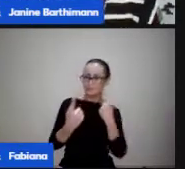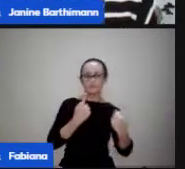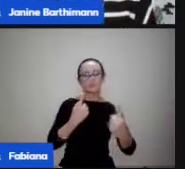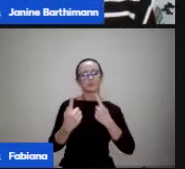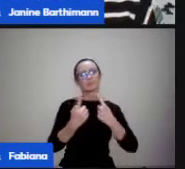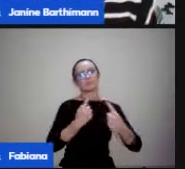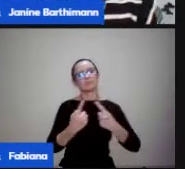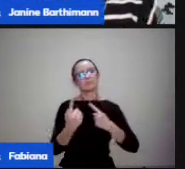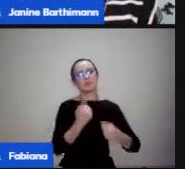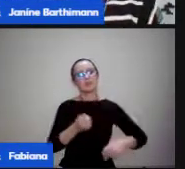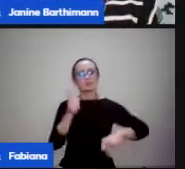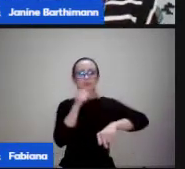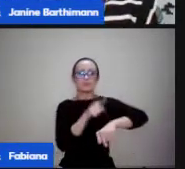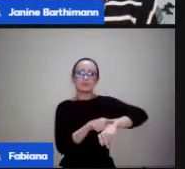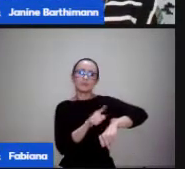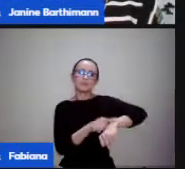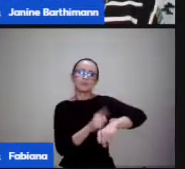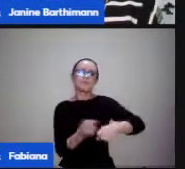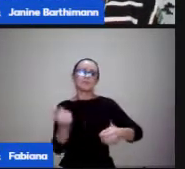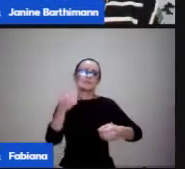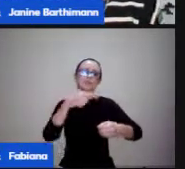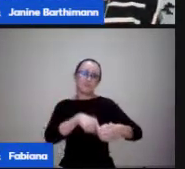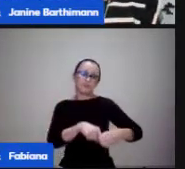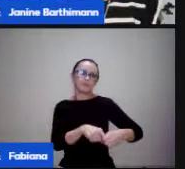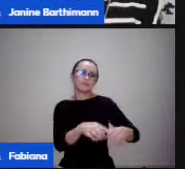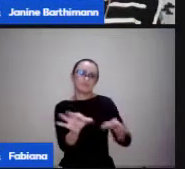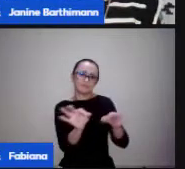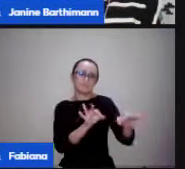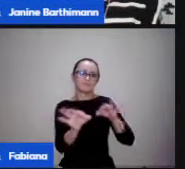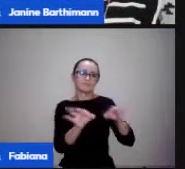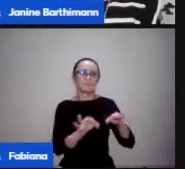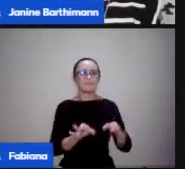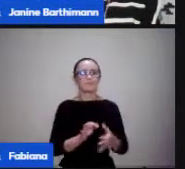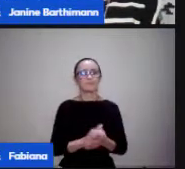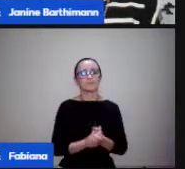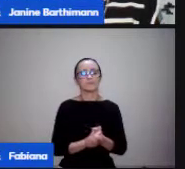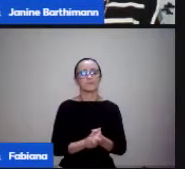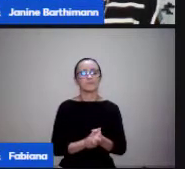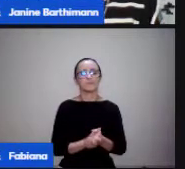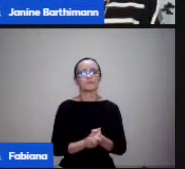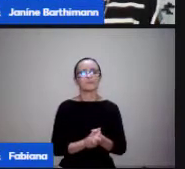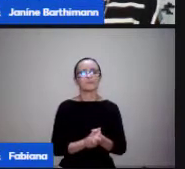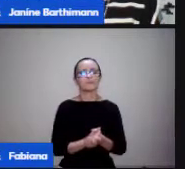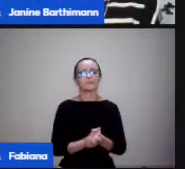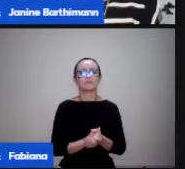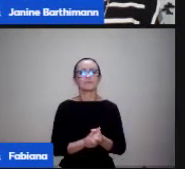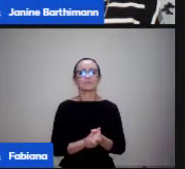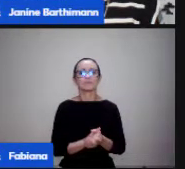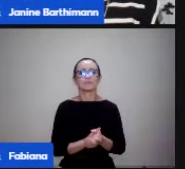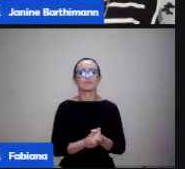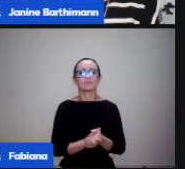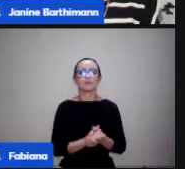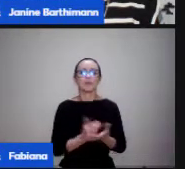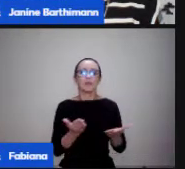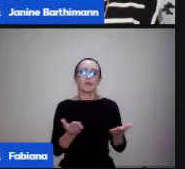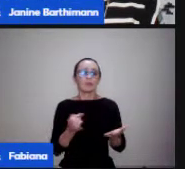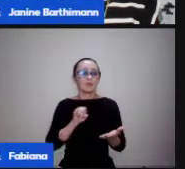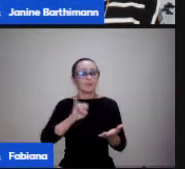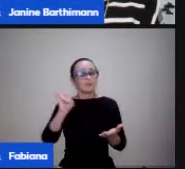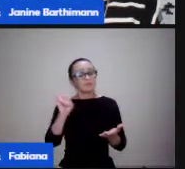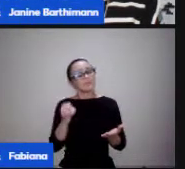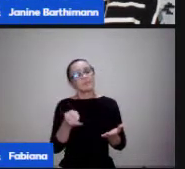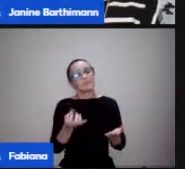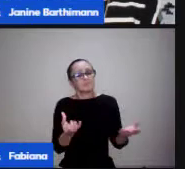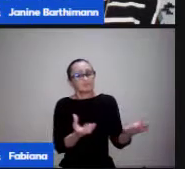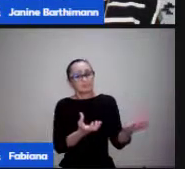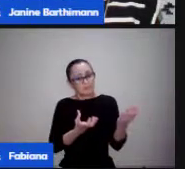nesse momento escalonado. E esse exemplar, se você se interessar,